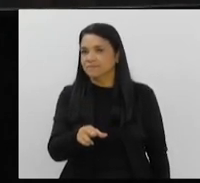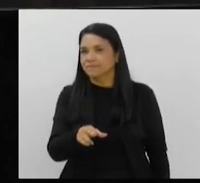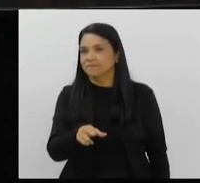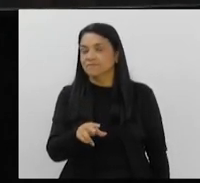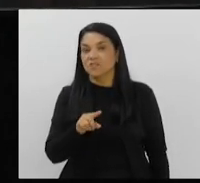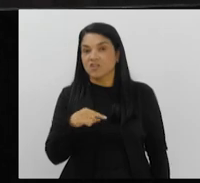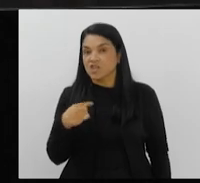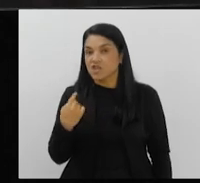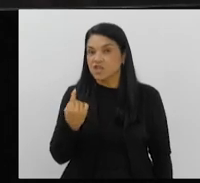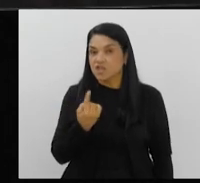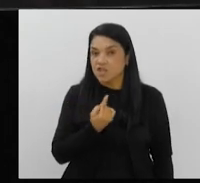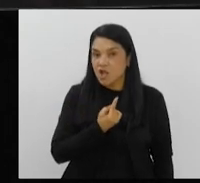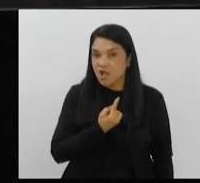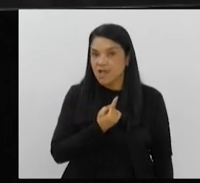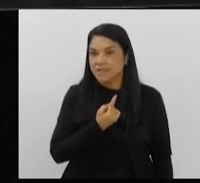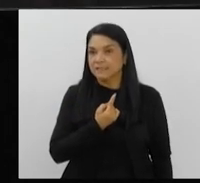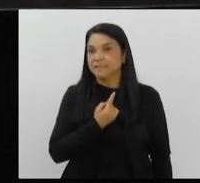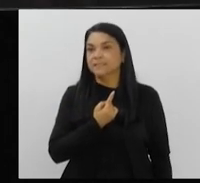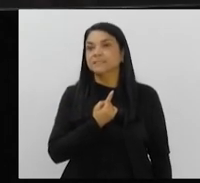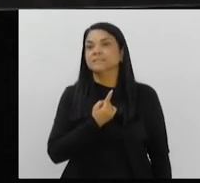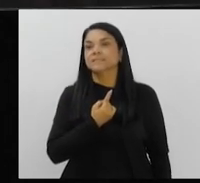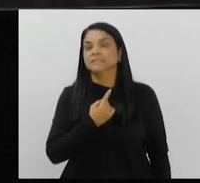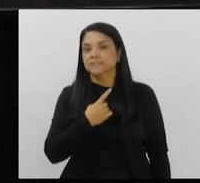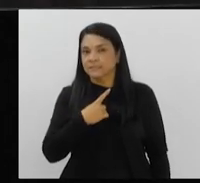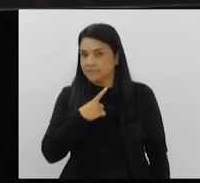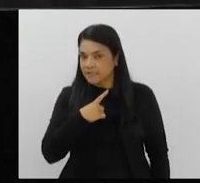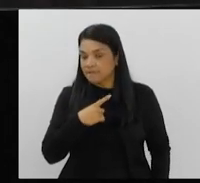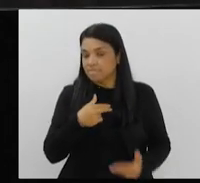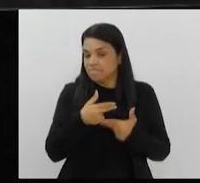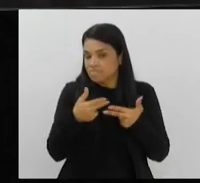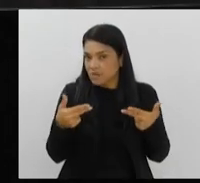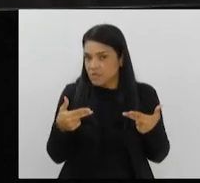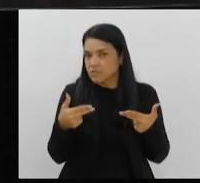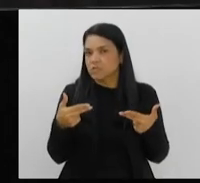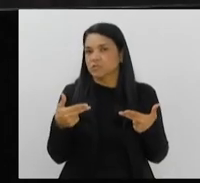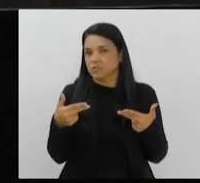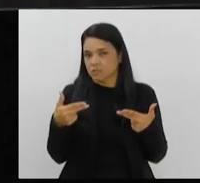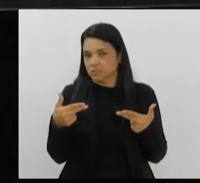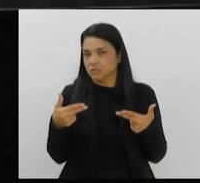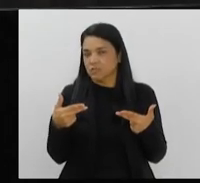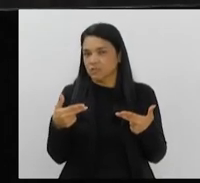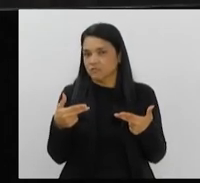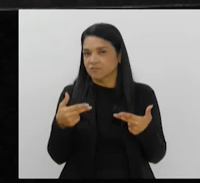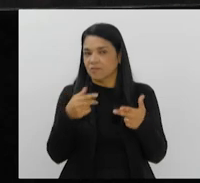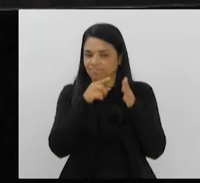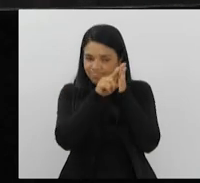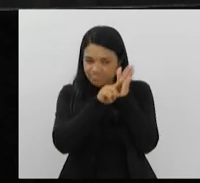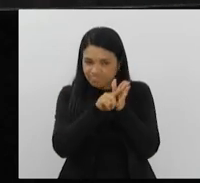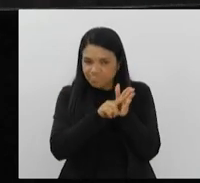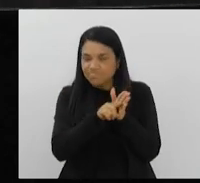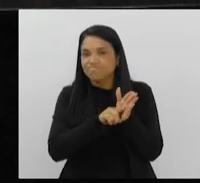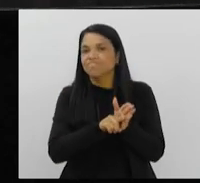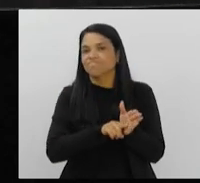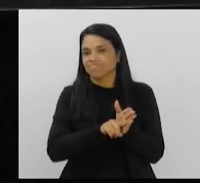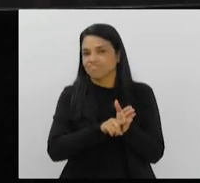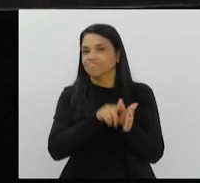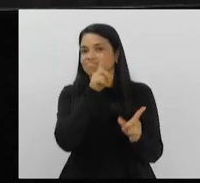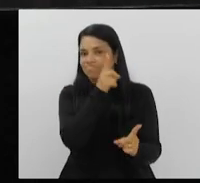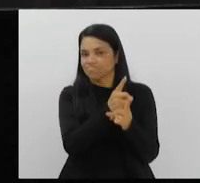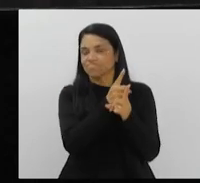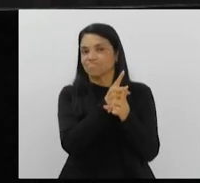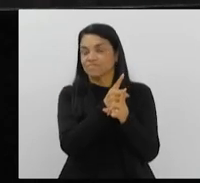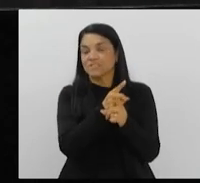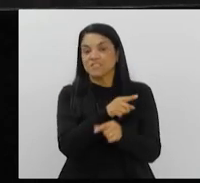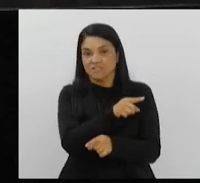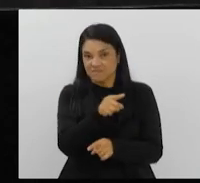Porque nós temos muitas, mas muita coisa já apurada e levantada. E se vocês quiserem